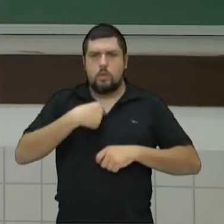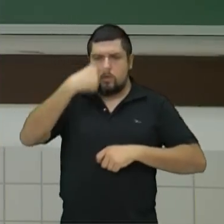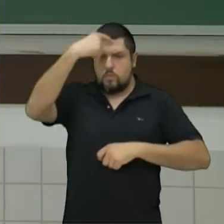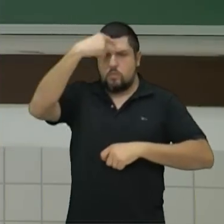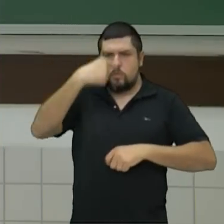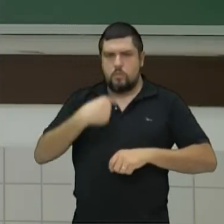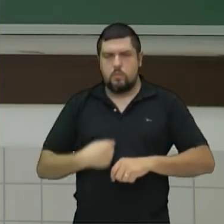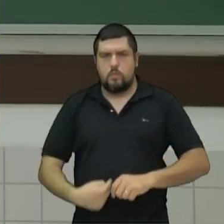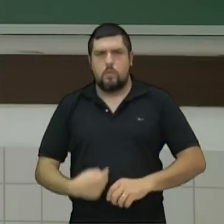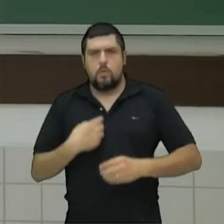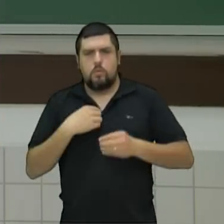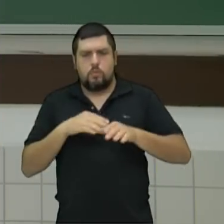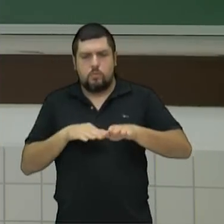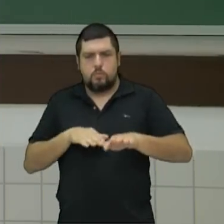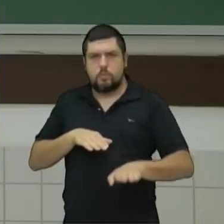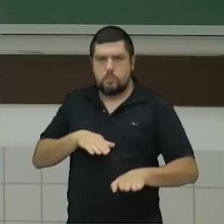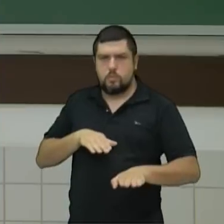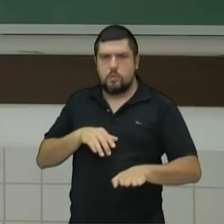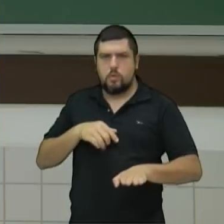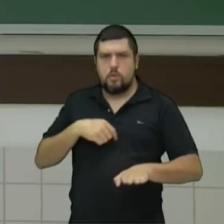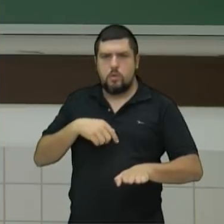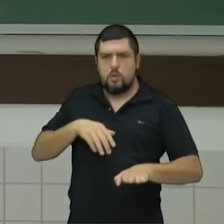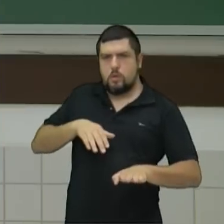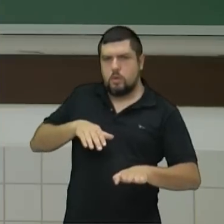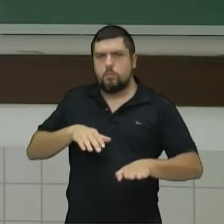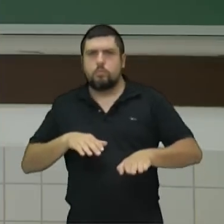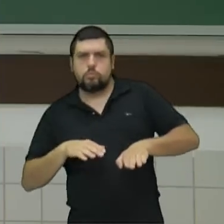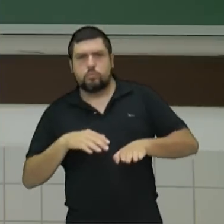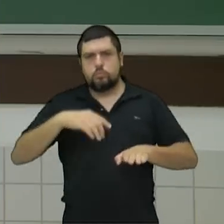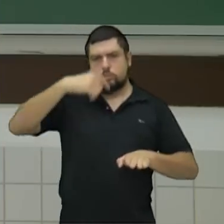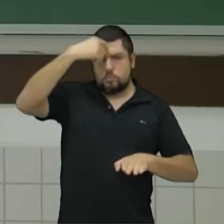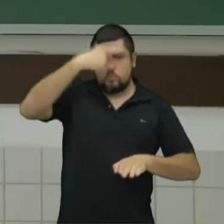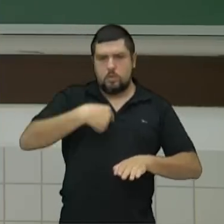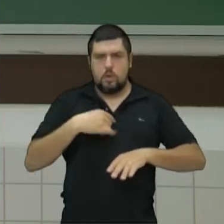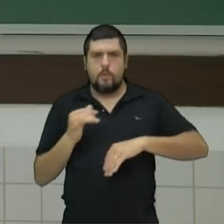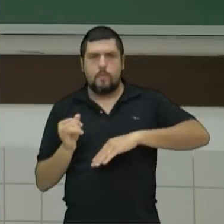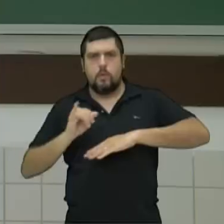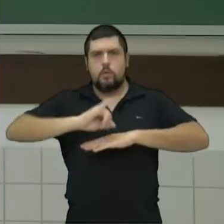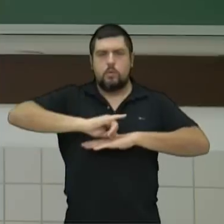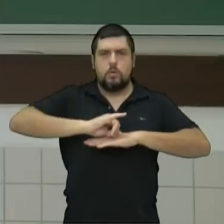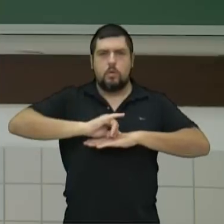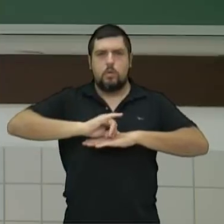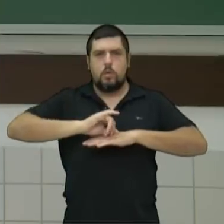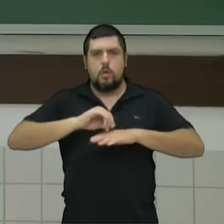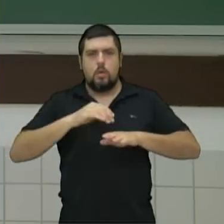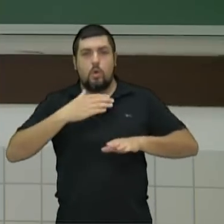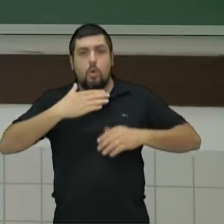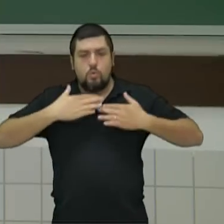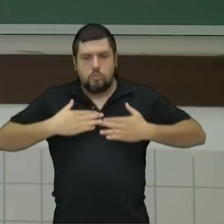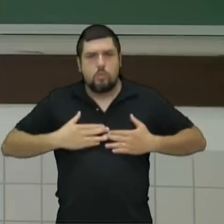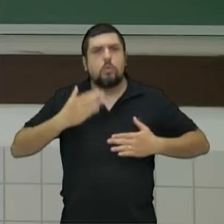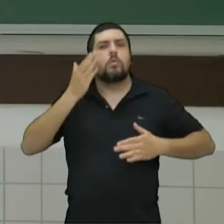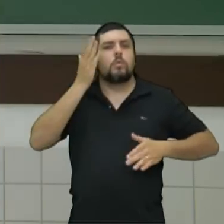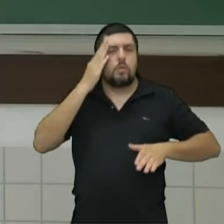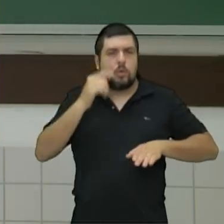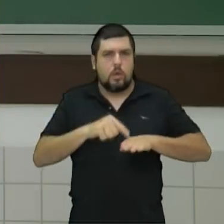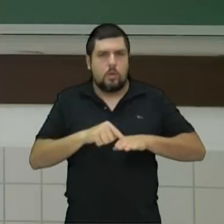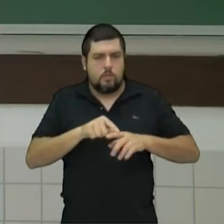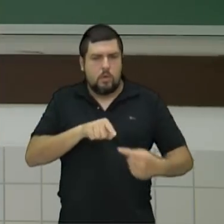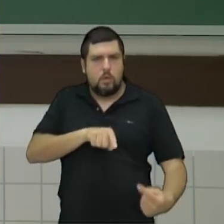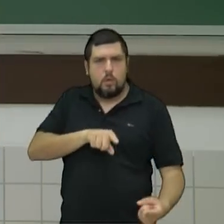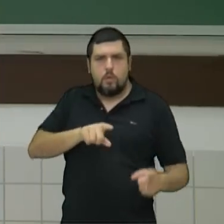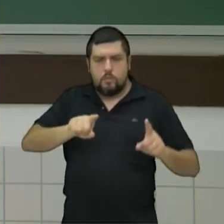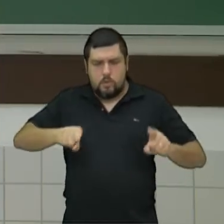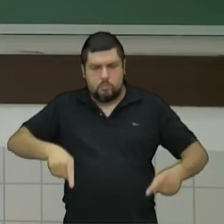superfície lisa, o meu corpo já sabe disso, né? Ele espera a reação do solo, e se eu não tiver essa reação, eu